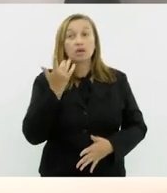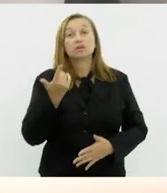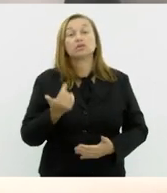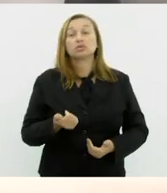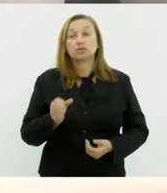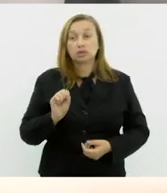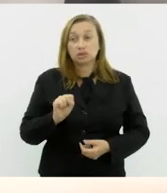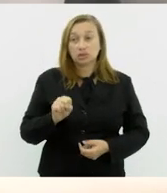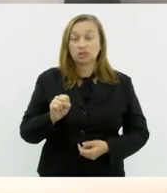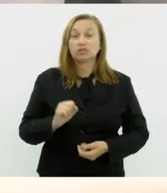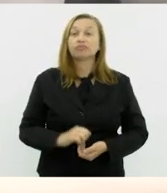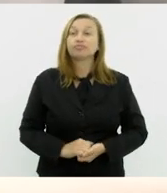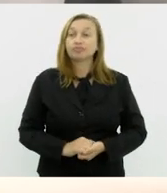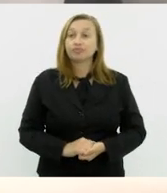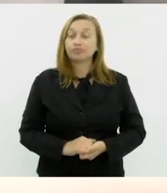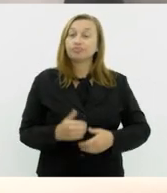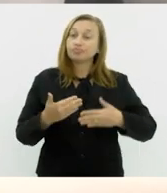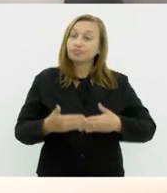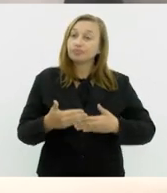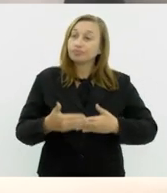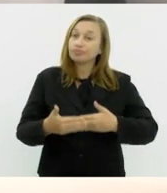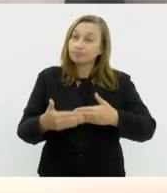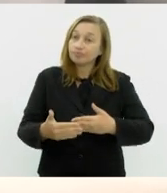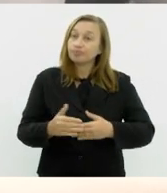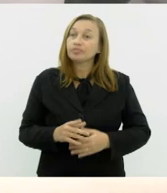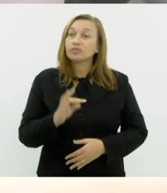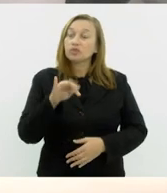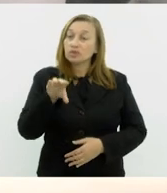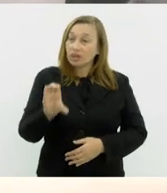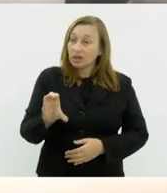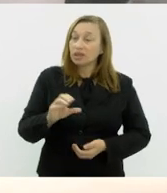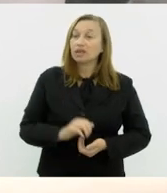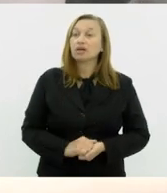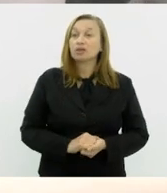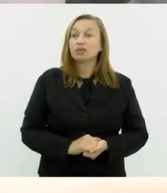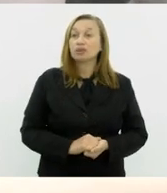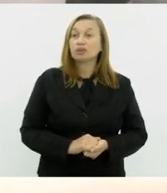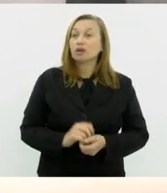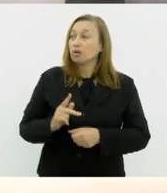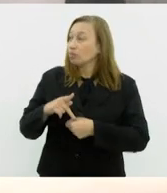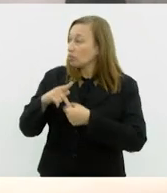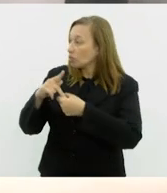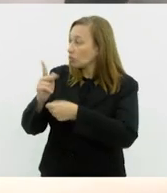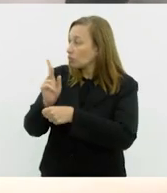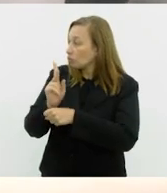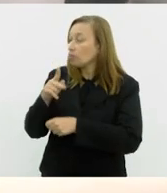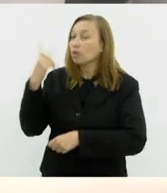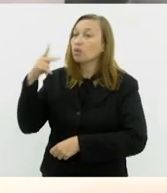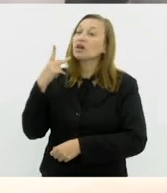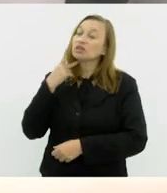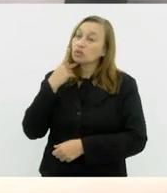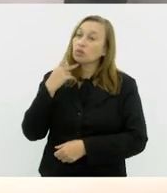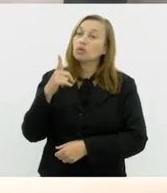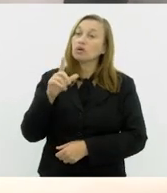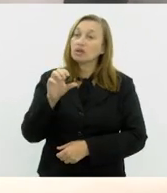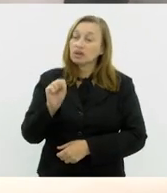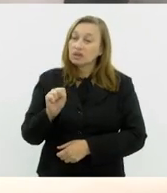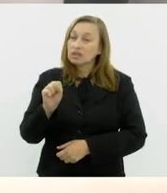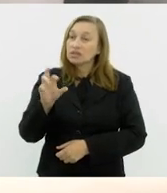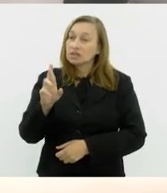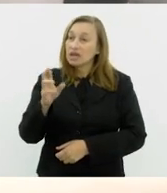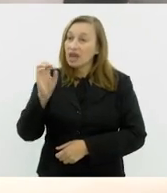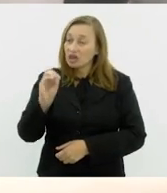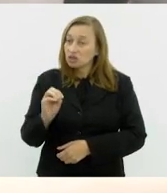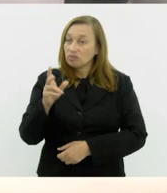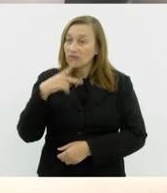sim, avançar no TAC. Procurador Sérgio vai dizer